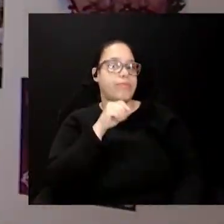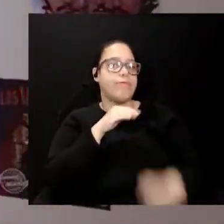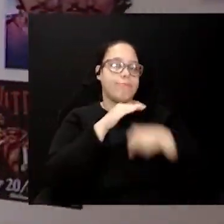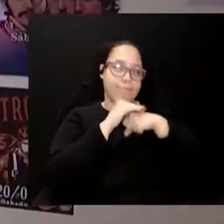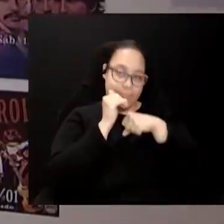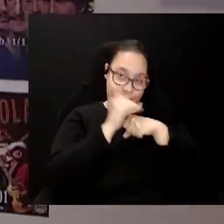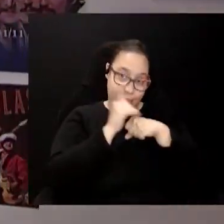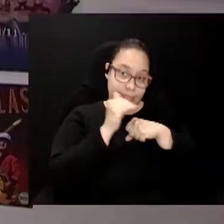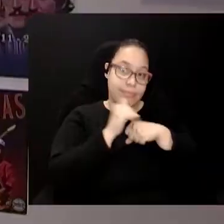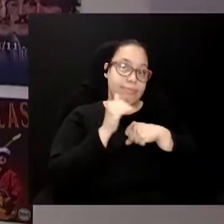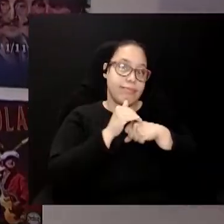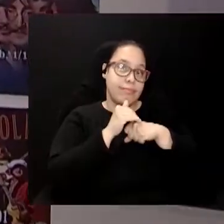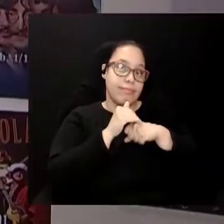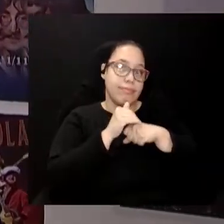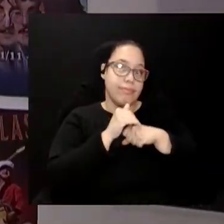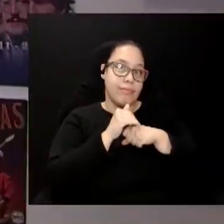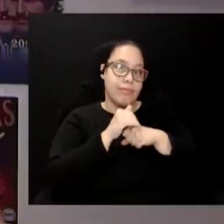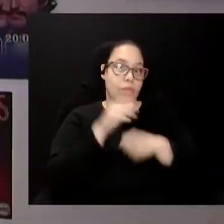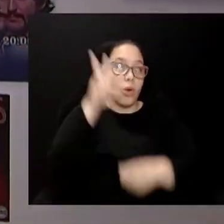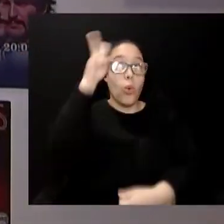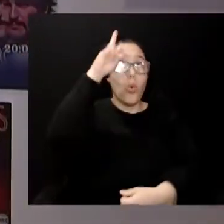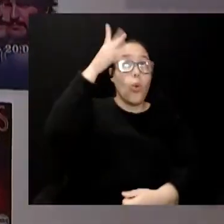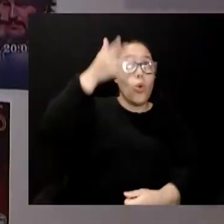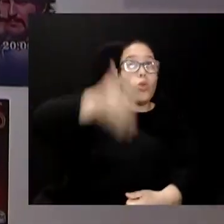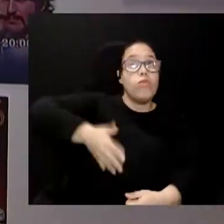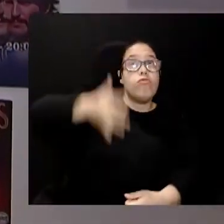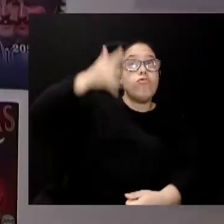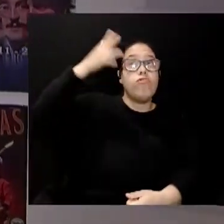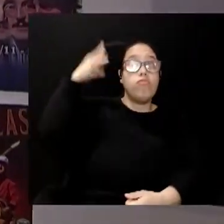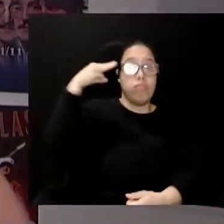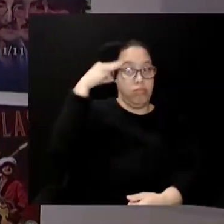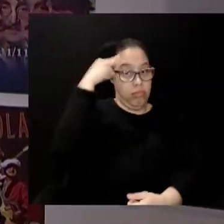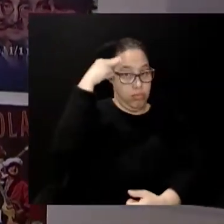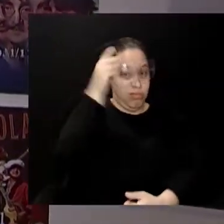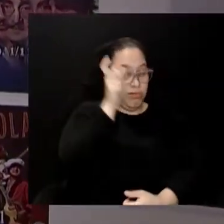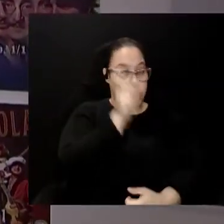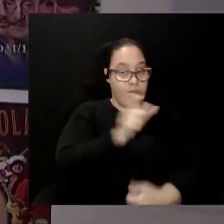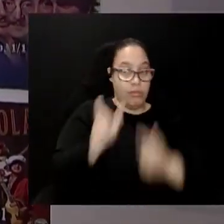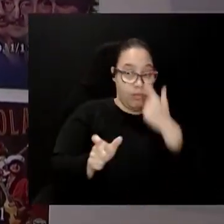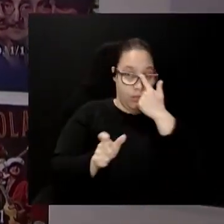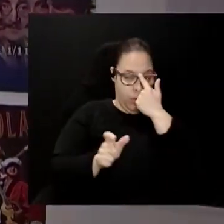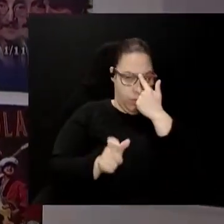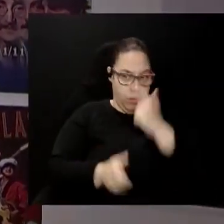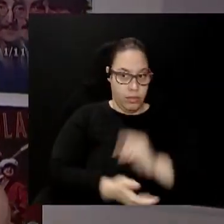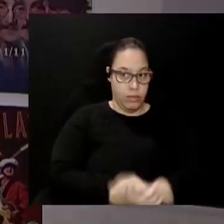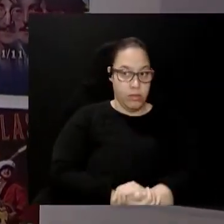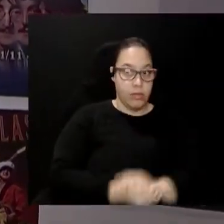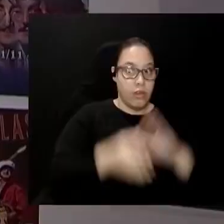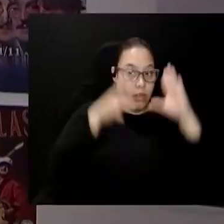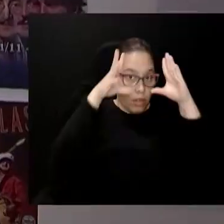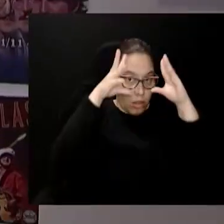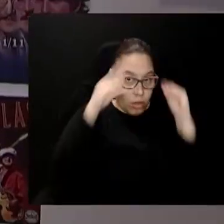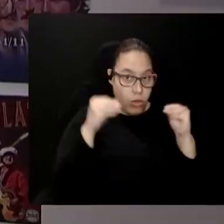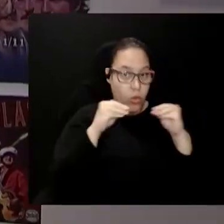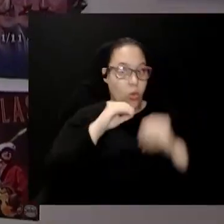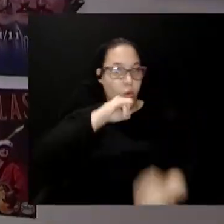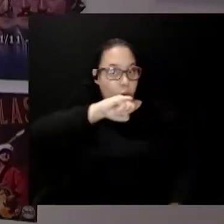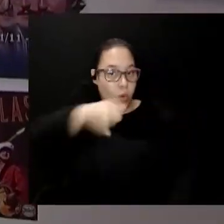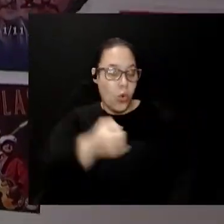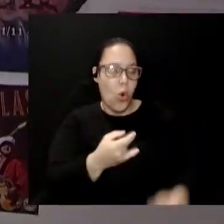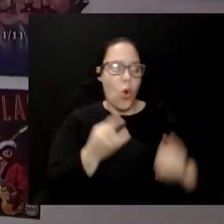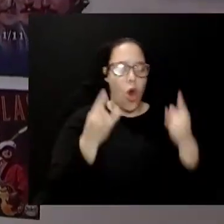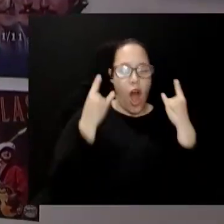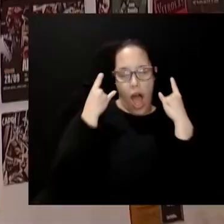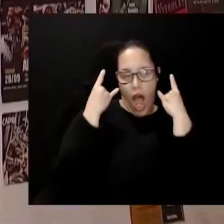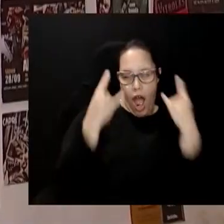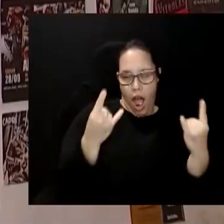de resgatar as memórias que cada pessoa tem na noite, curtindo um rock, porque o rock, ele